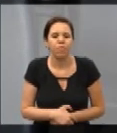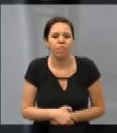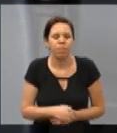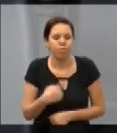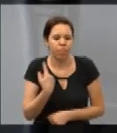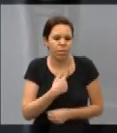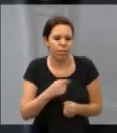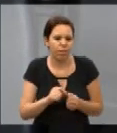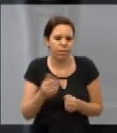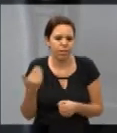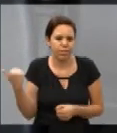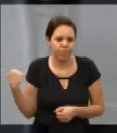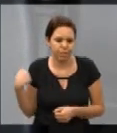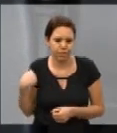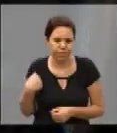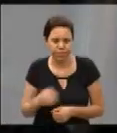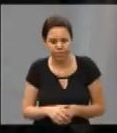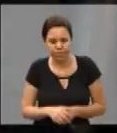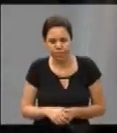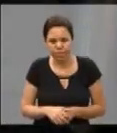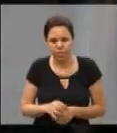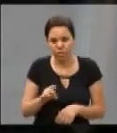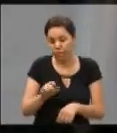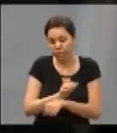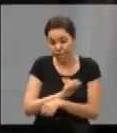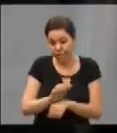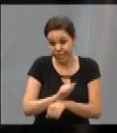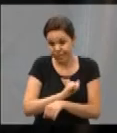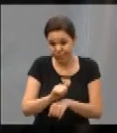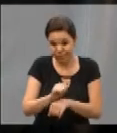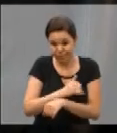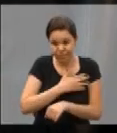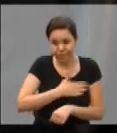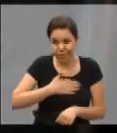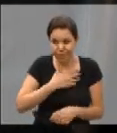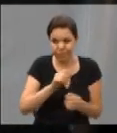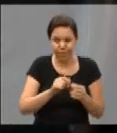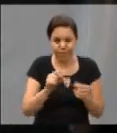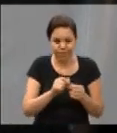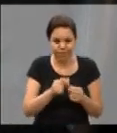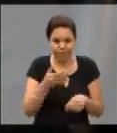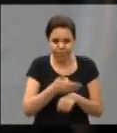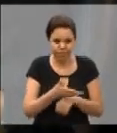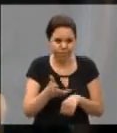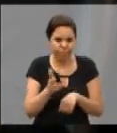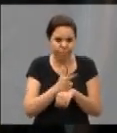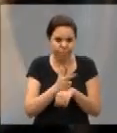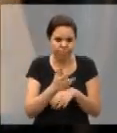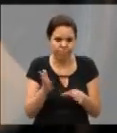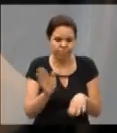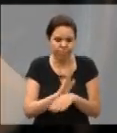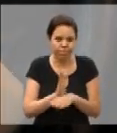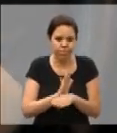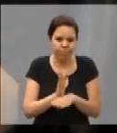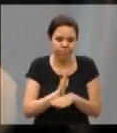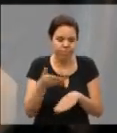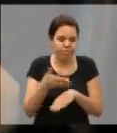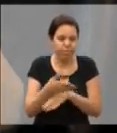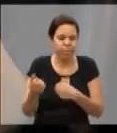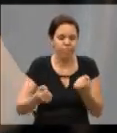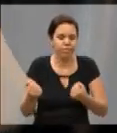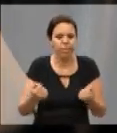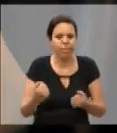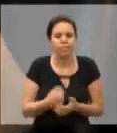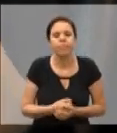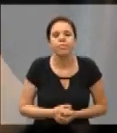que a gente fez, acabou sendo um improviso e ele gostou e faz parte do filme. Uma cena que ele entra no carro e a